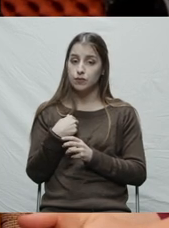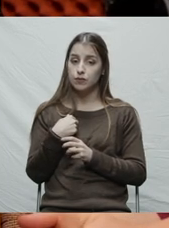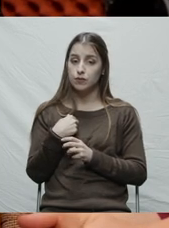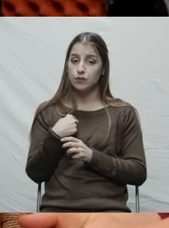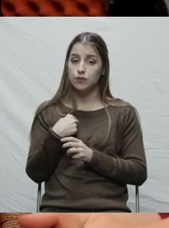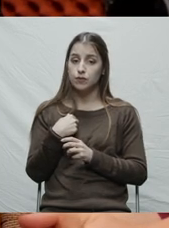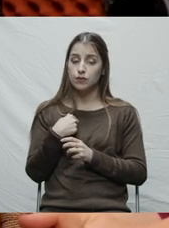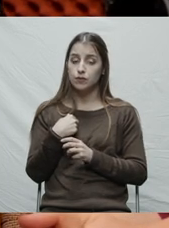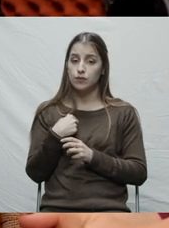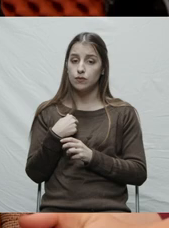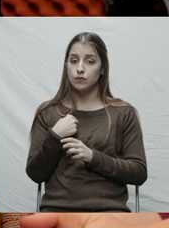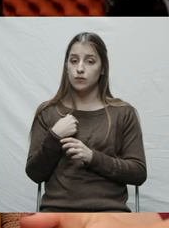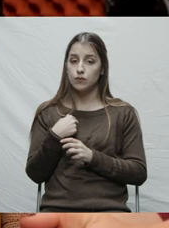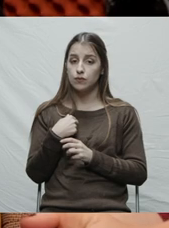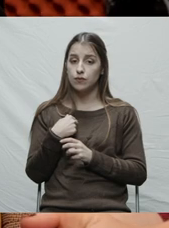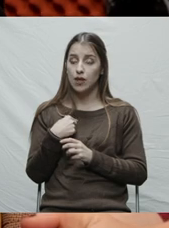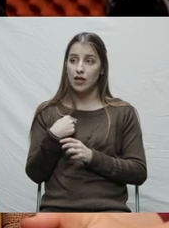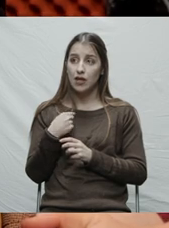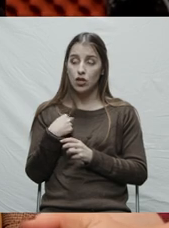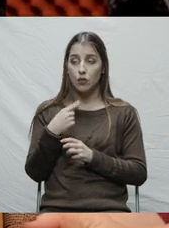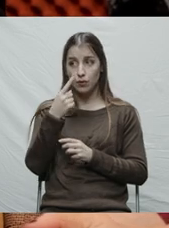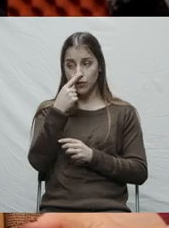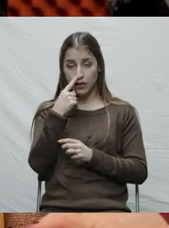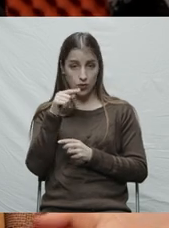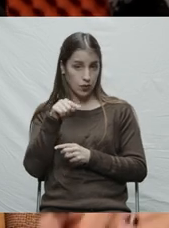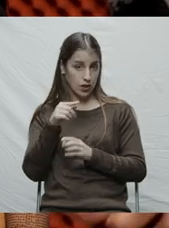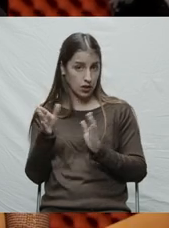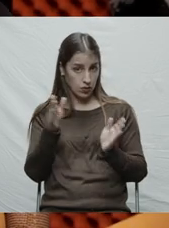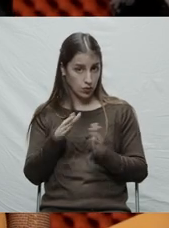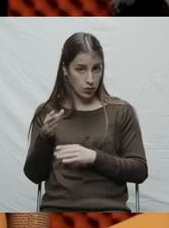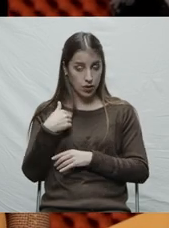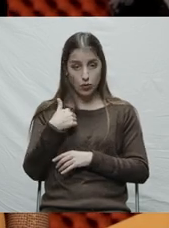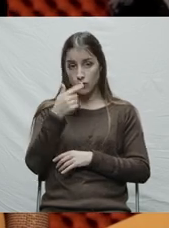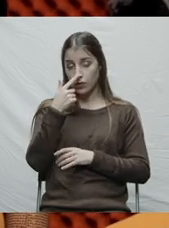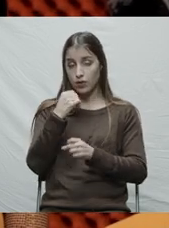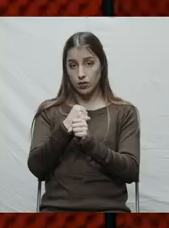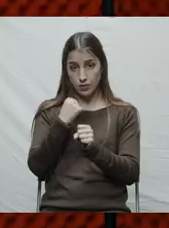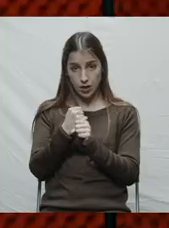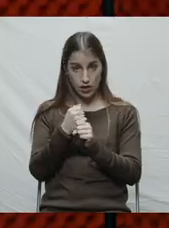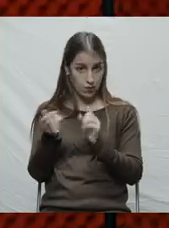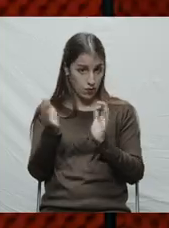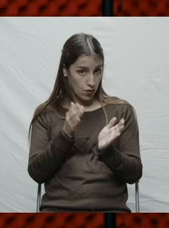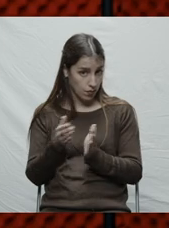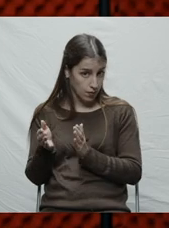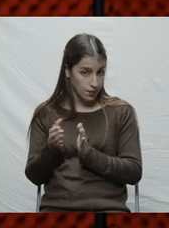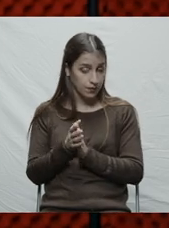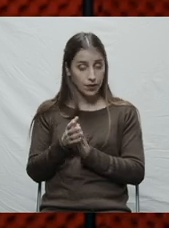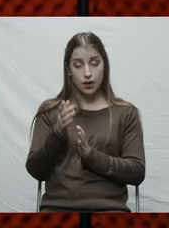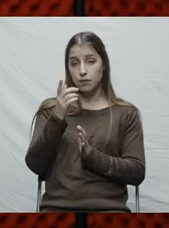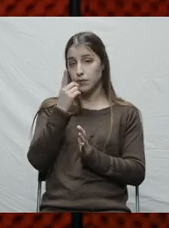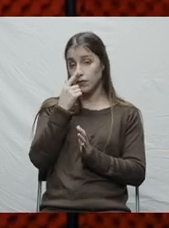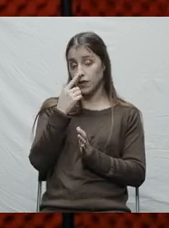Ou seja, não dizer, não fazer isso. Portanto, eu quase que prefiro, nesta altura, prefiro trabalhar de uma certa Certo, maneira e depois sim. prefiro dar